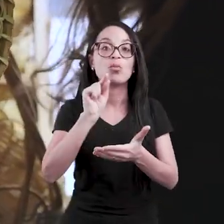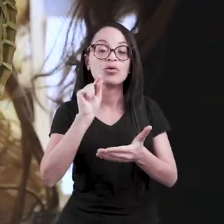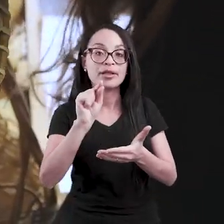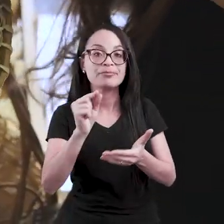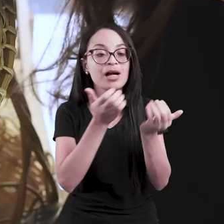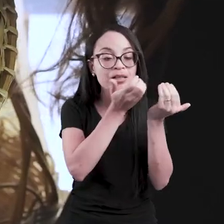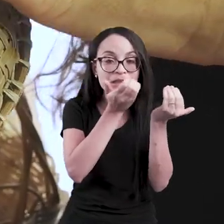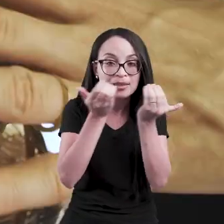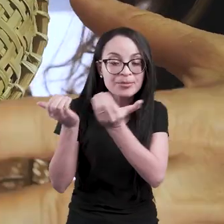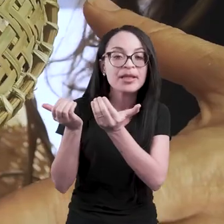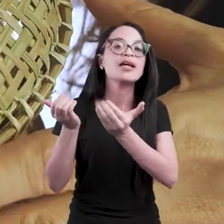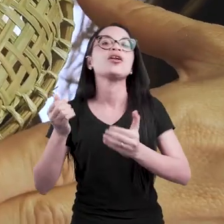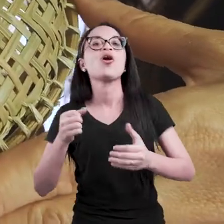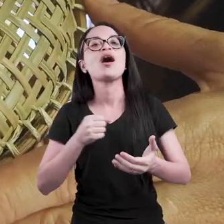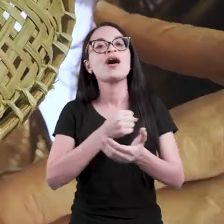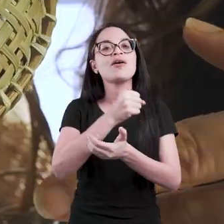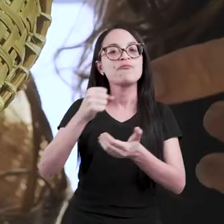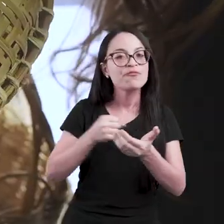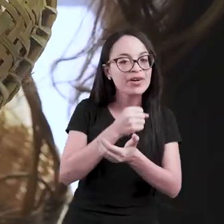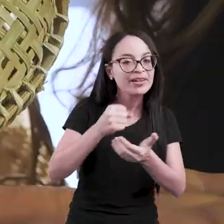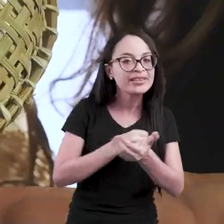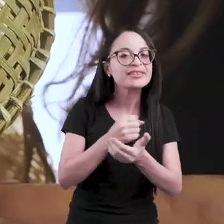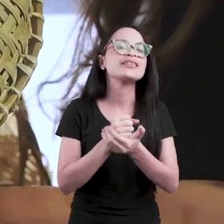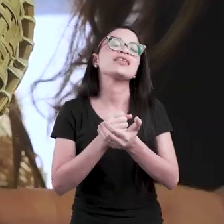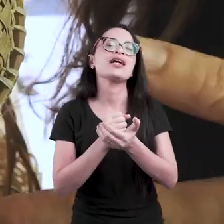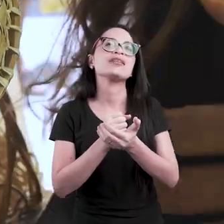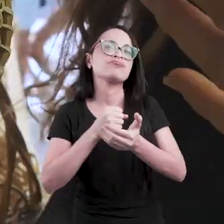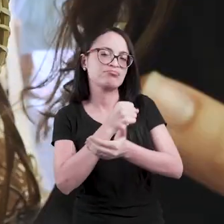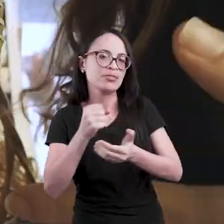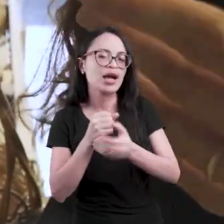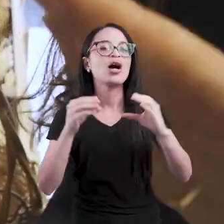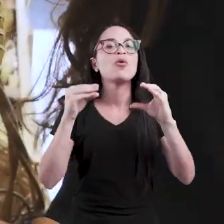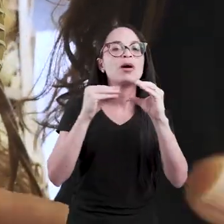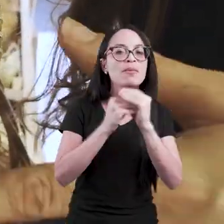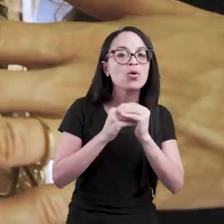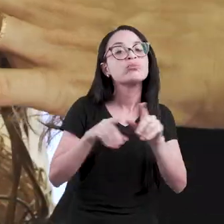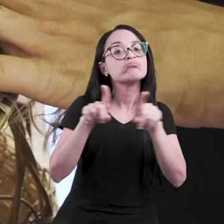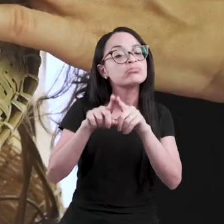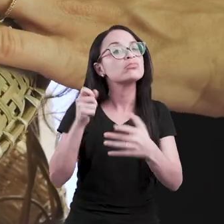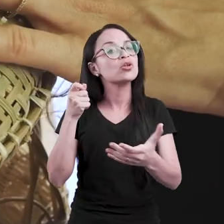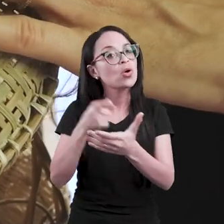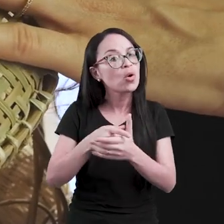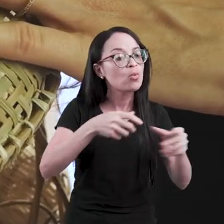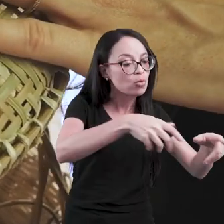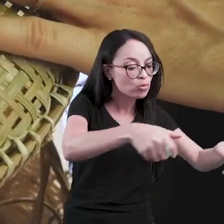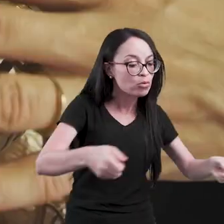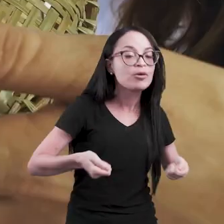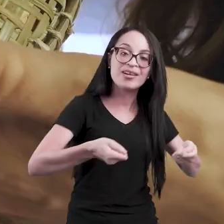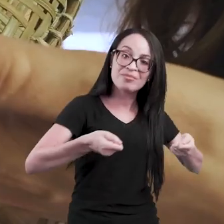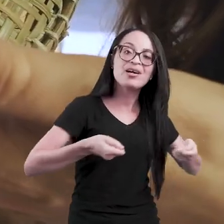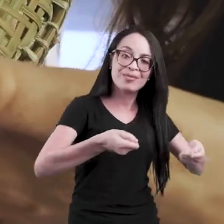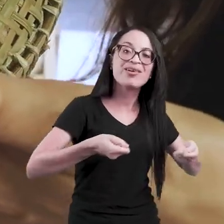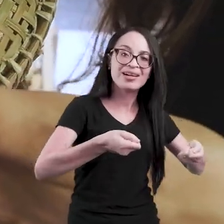a matéria-prima para a fabricação dos quitutes, do mingau, da pamonha, ela compra também alguns